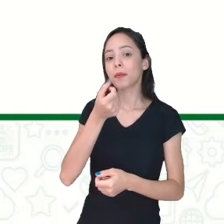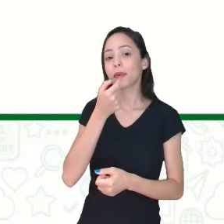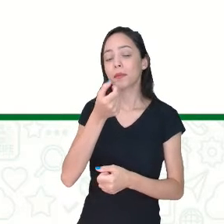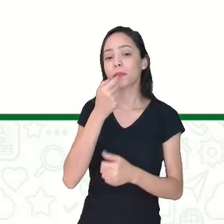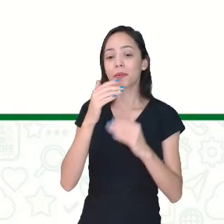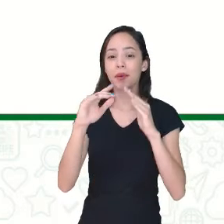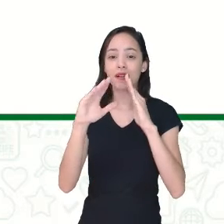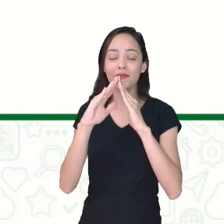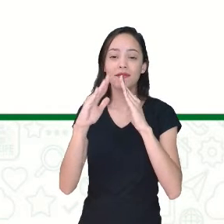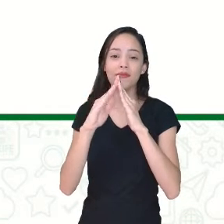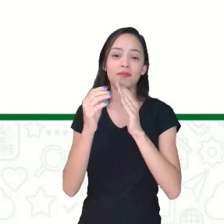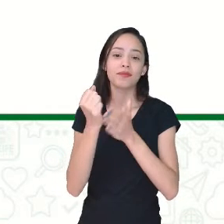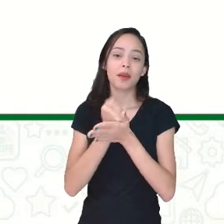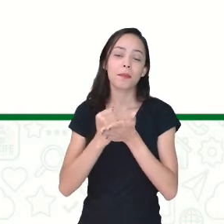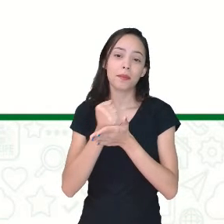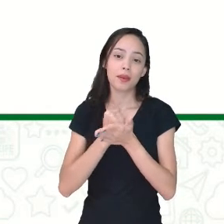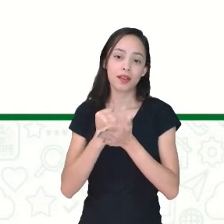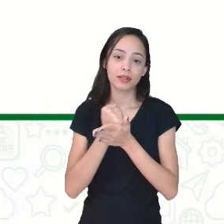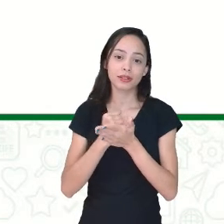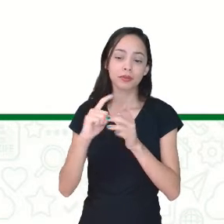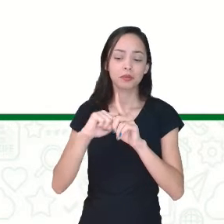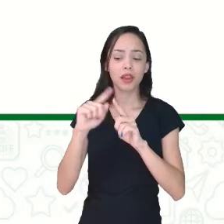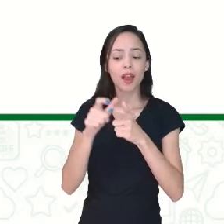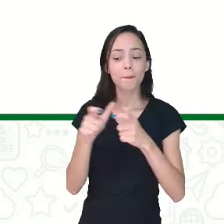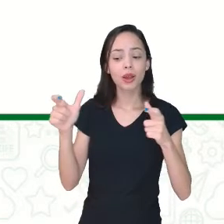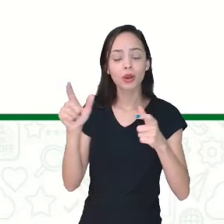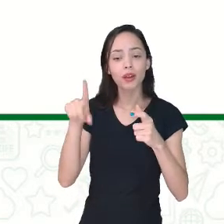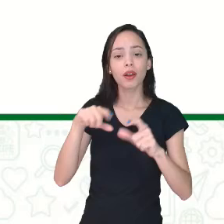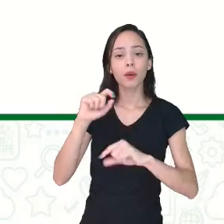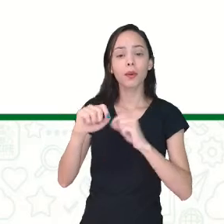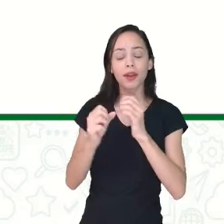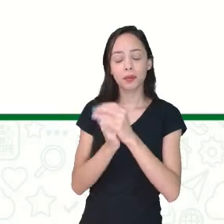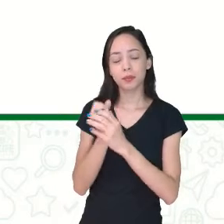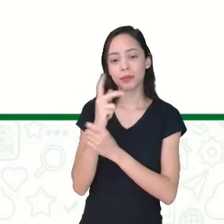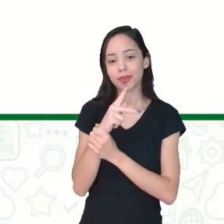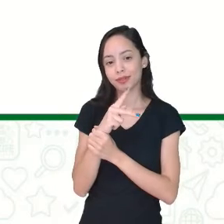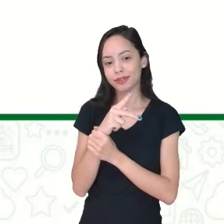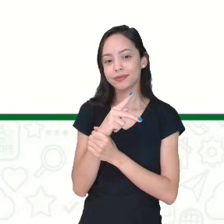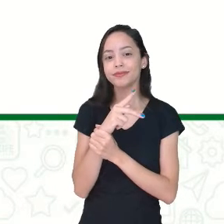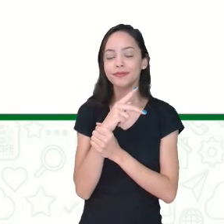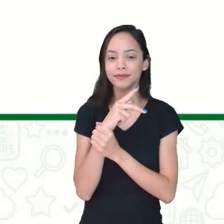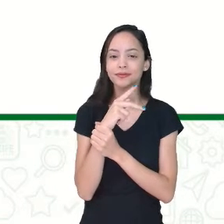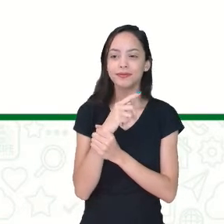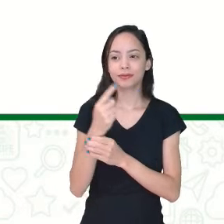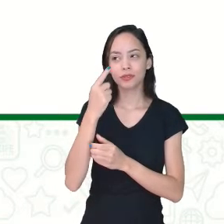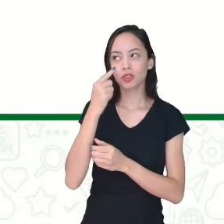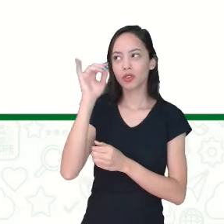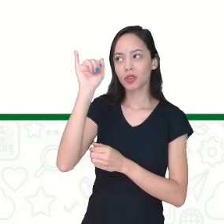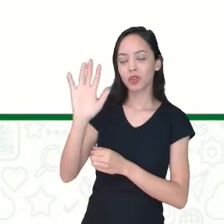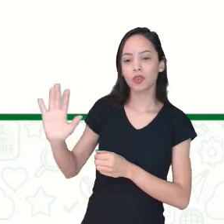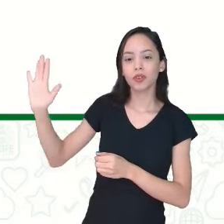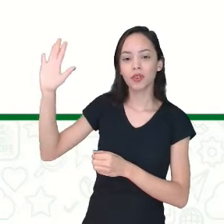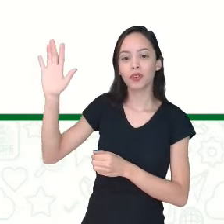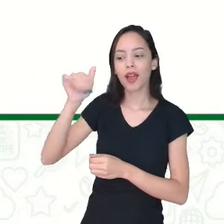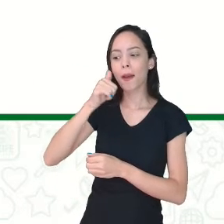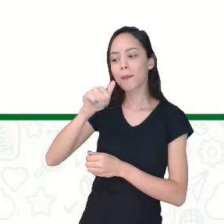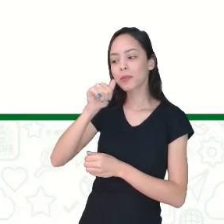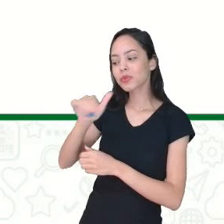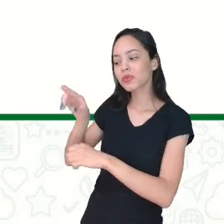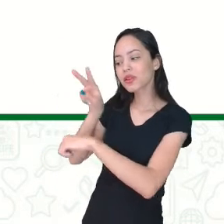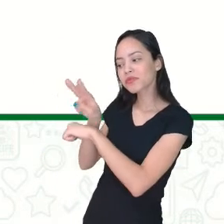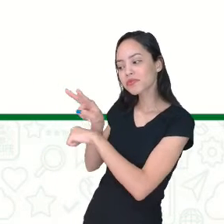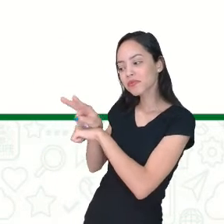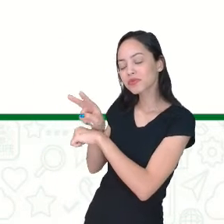das plantas, né? Ornamentais, né? Mostrou aqui a ilustração anterior, a moça cuidando de plantas